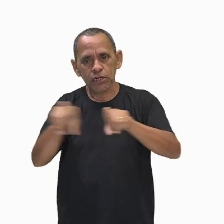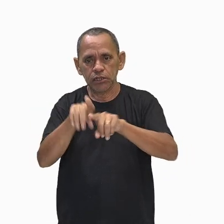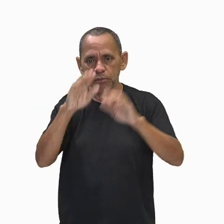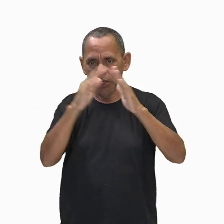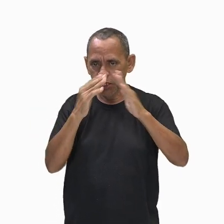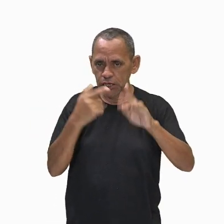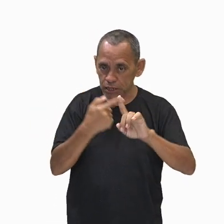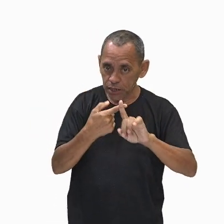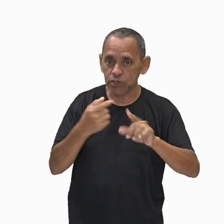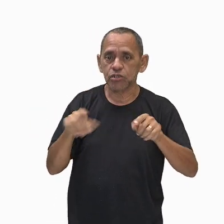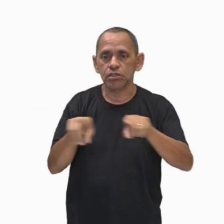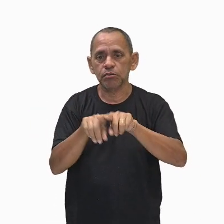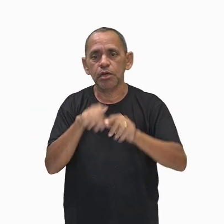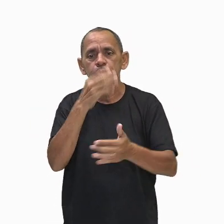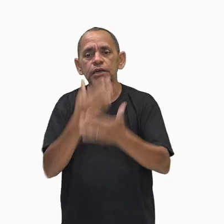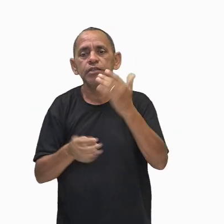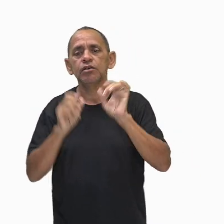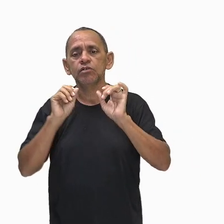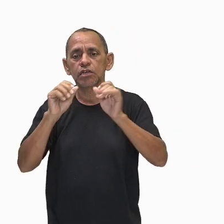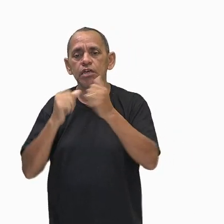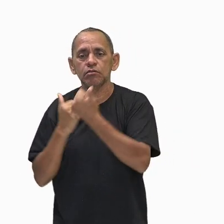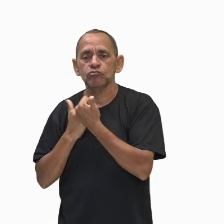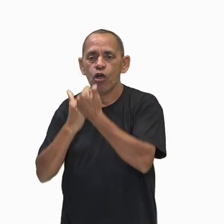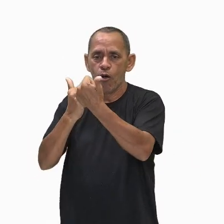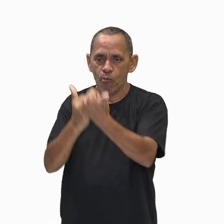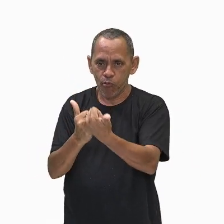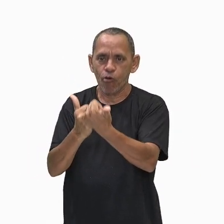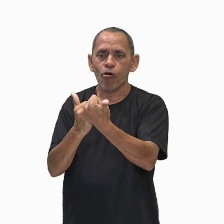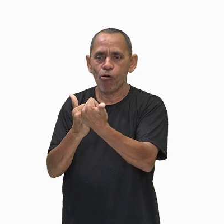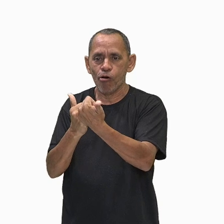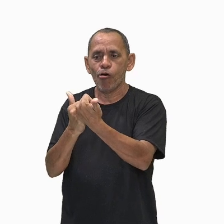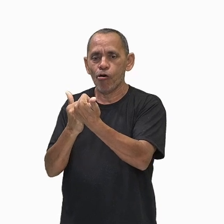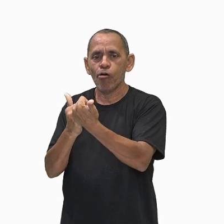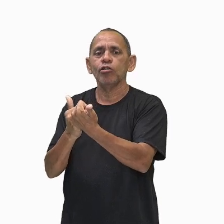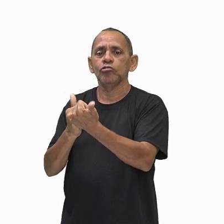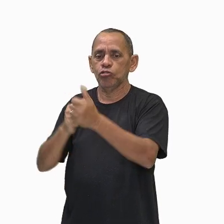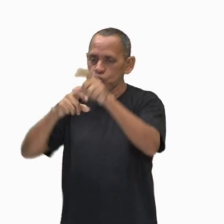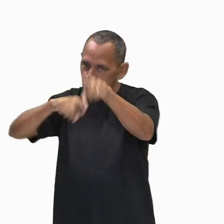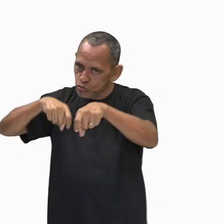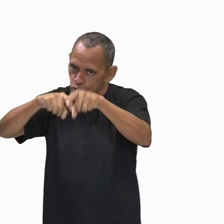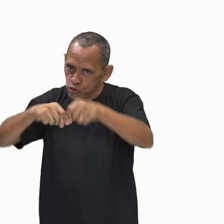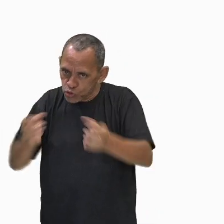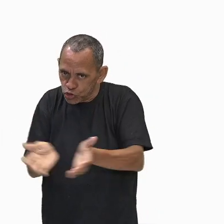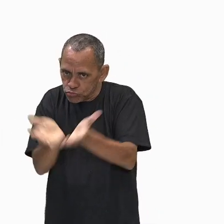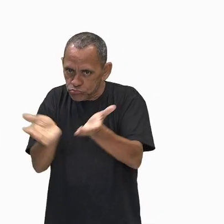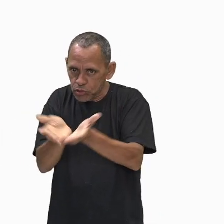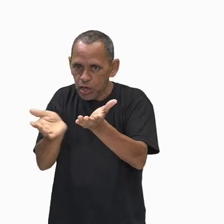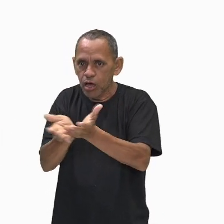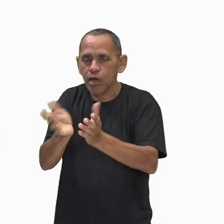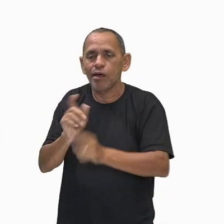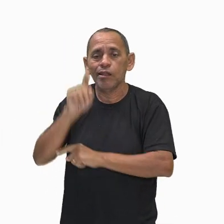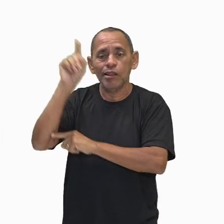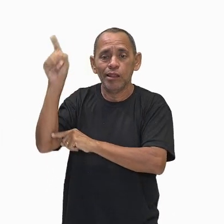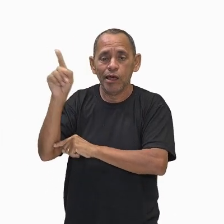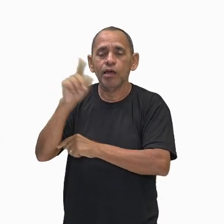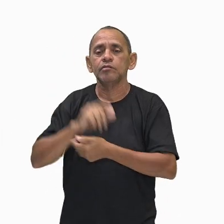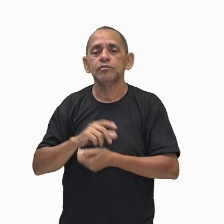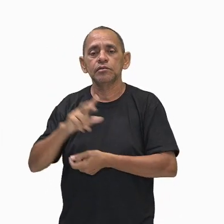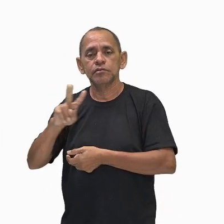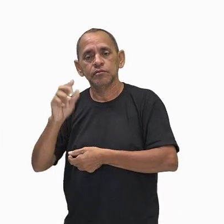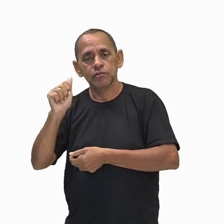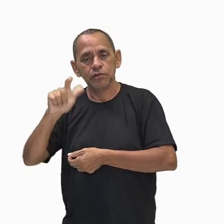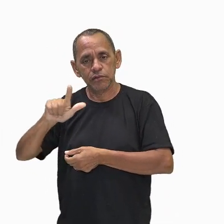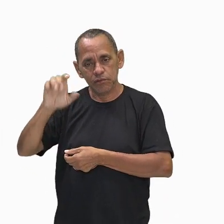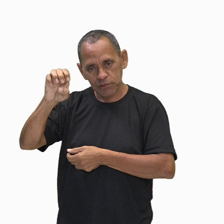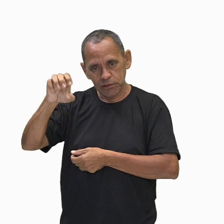aí perdido até mesmo o apoio dos cafeicultores do Vale do Paraíba, pois o Parlamento Imperial